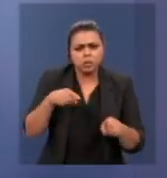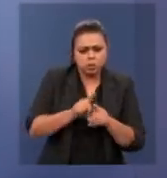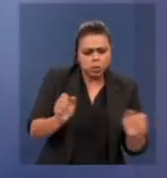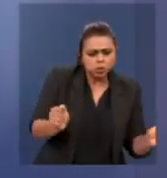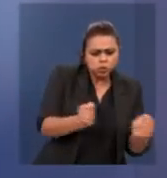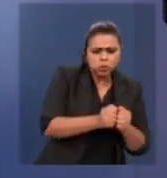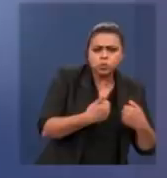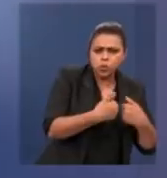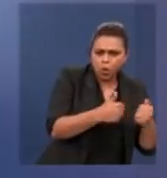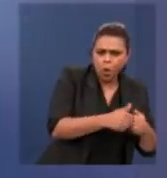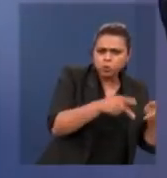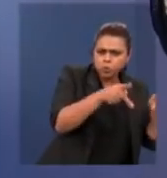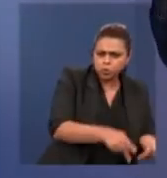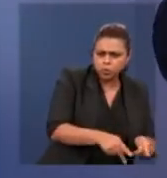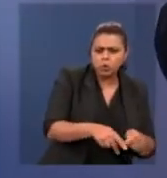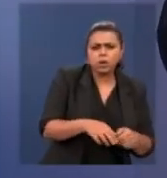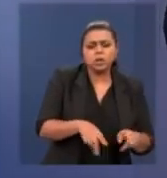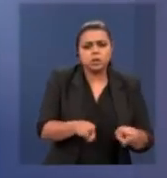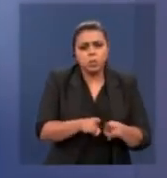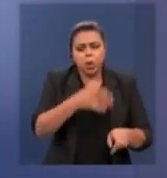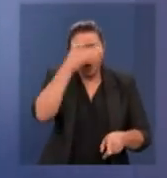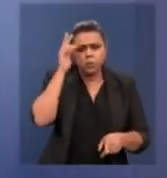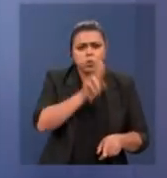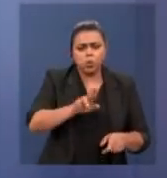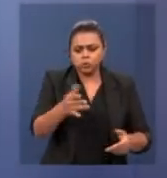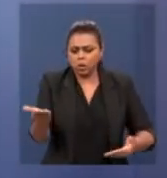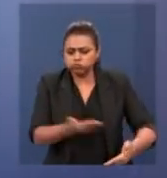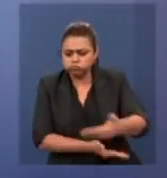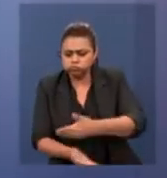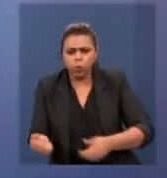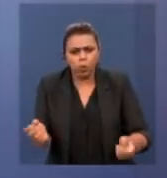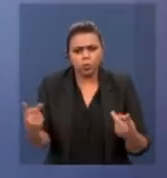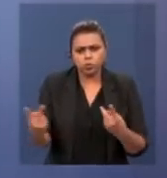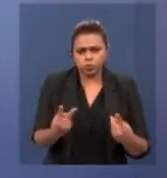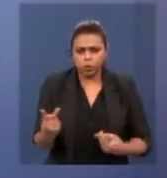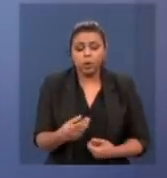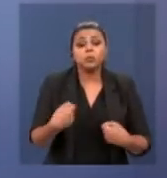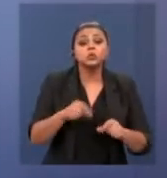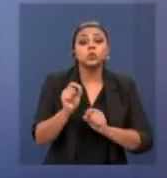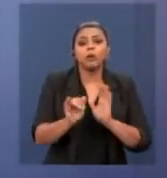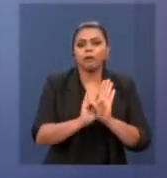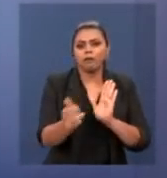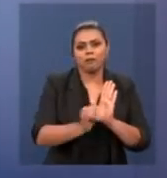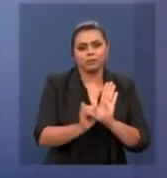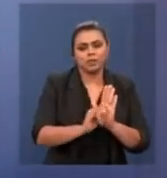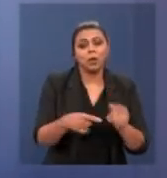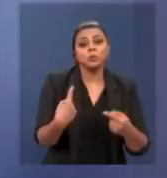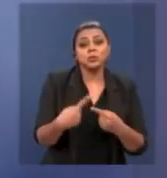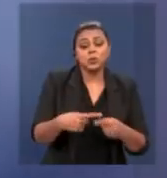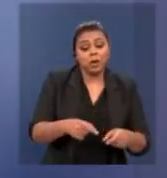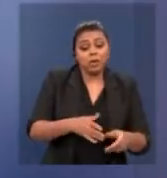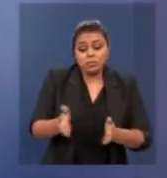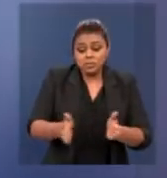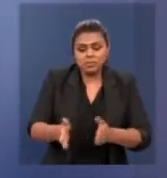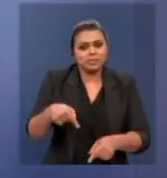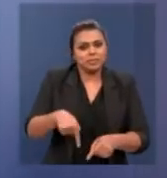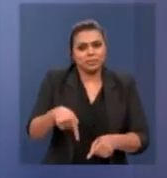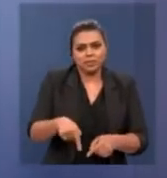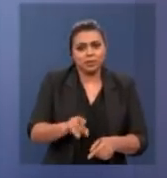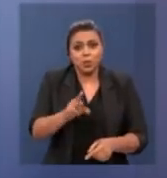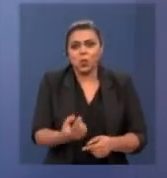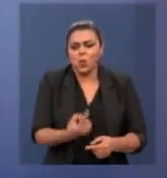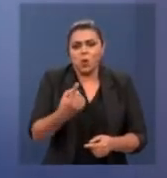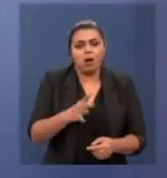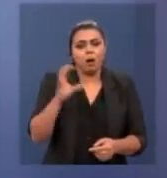para permitir que a pessoa usa o ônibus eo aquaviário exige publicação de um edital de prazo para contratação não é que se